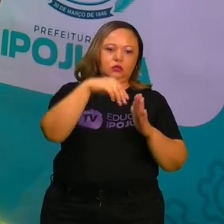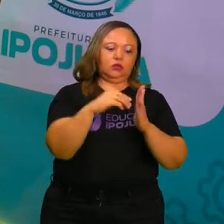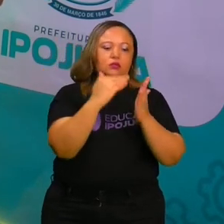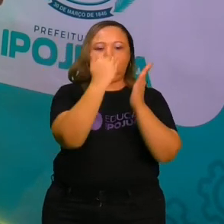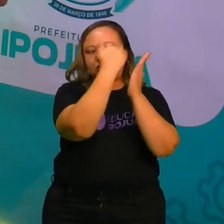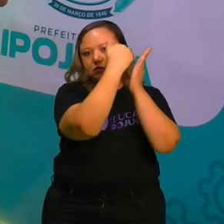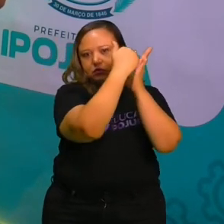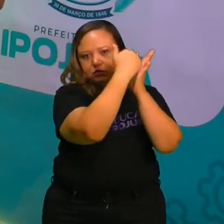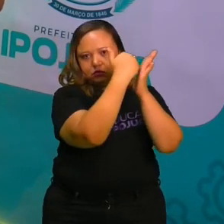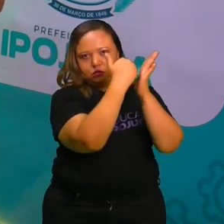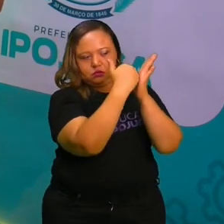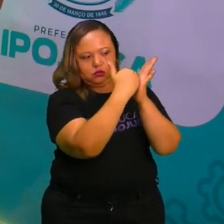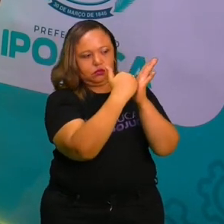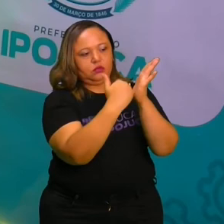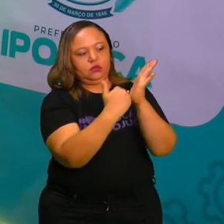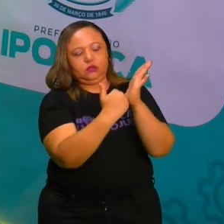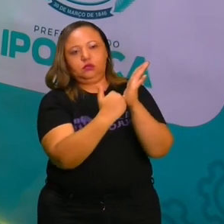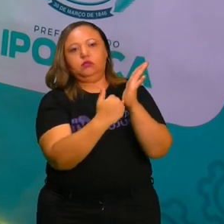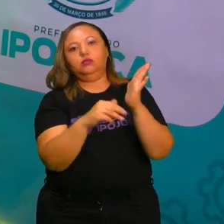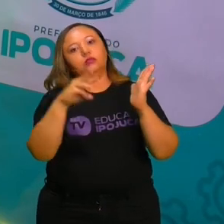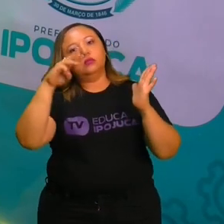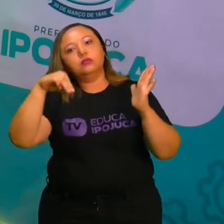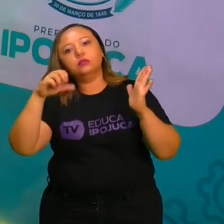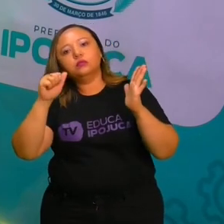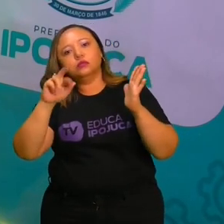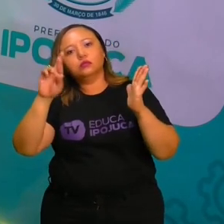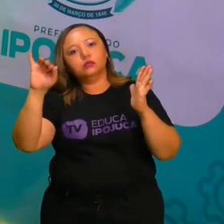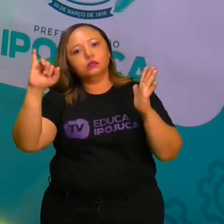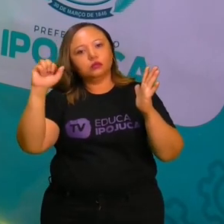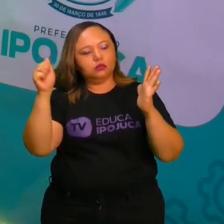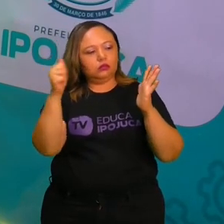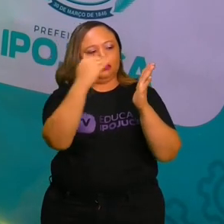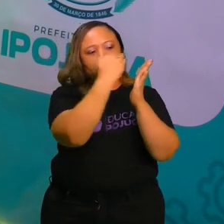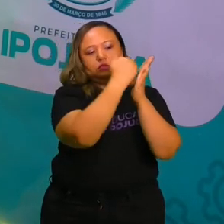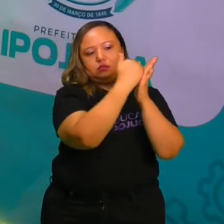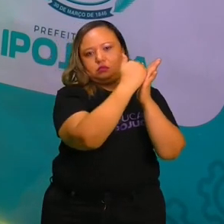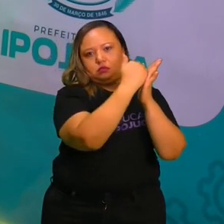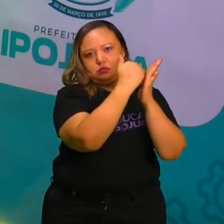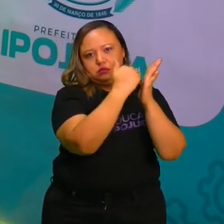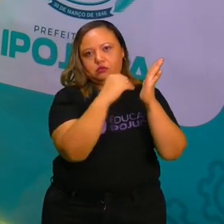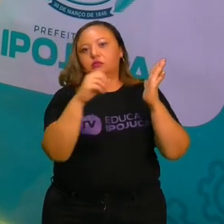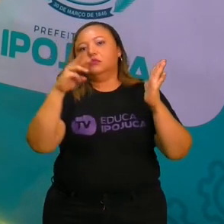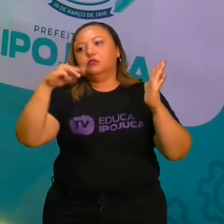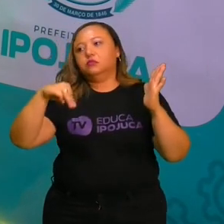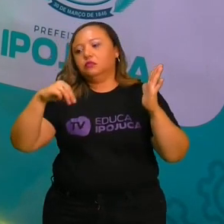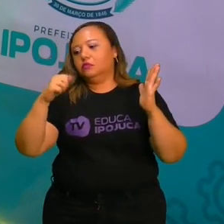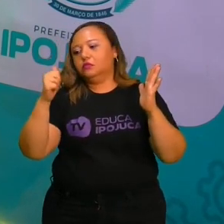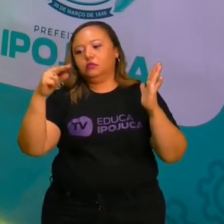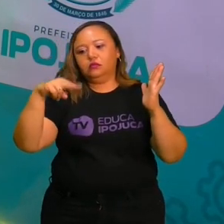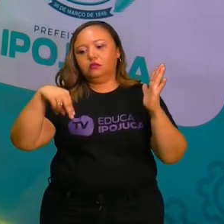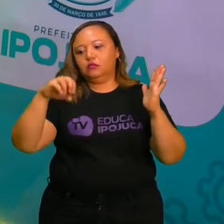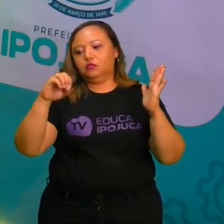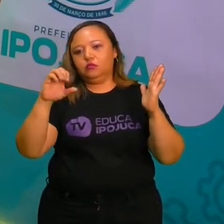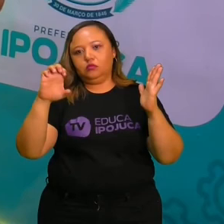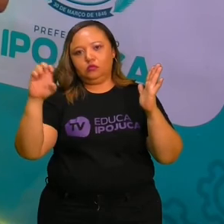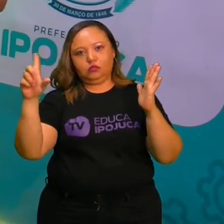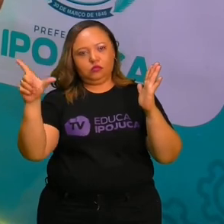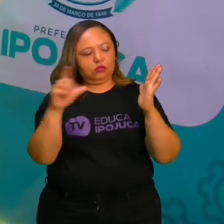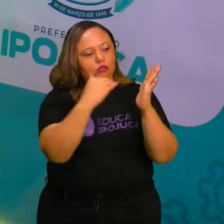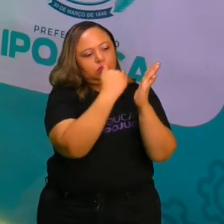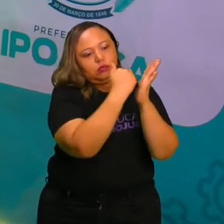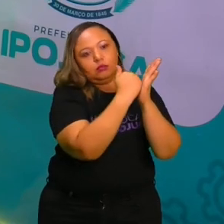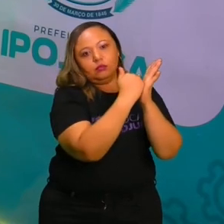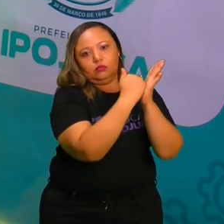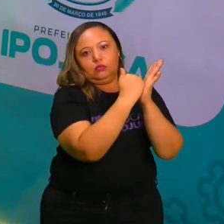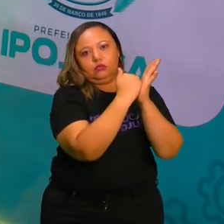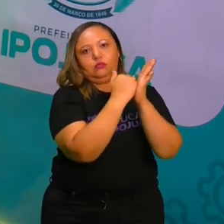outro na sequência. Por quê? Ela na letra M, então ela tem que estar naquela sequência, tá certo? Aí